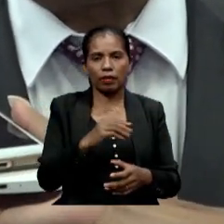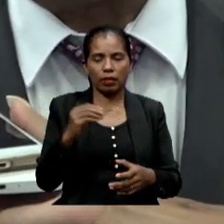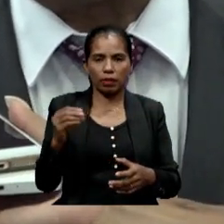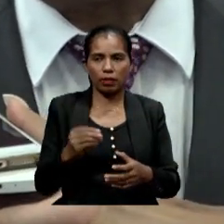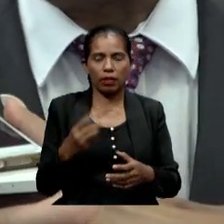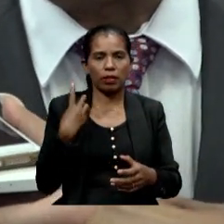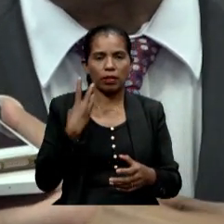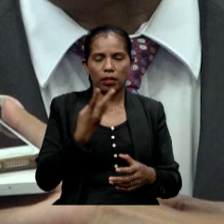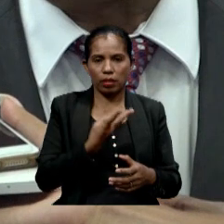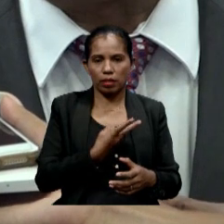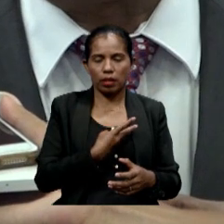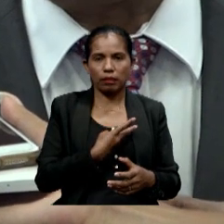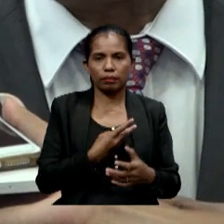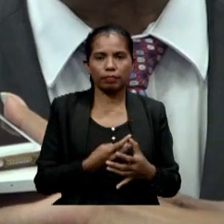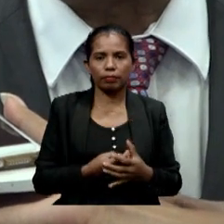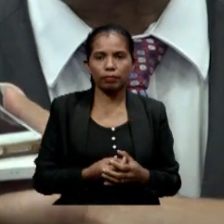itania